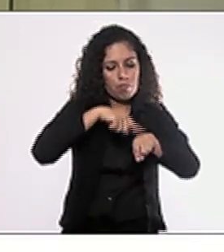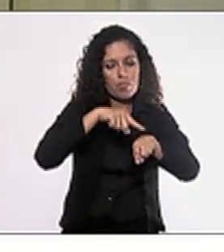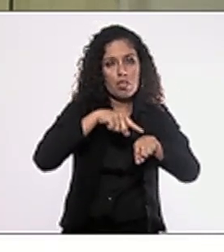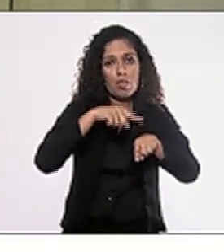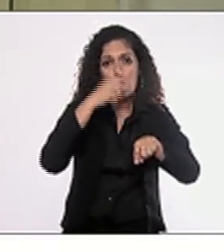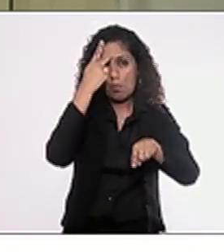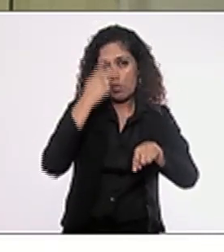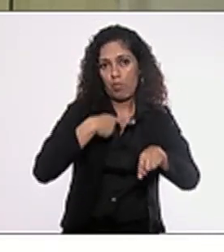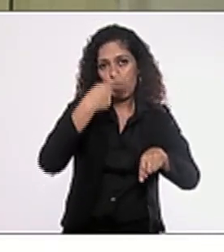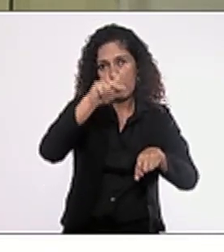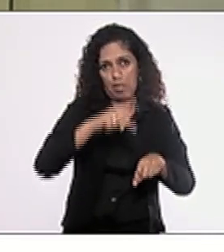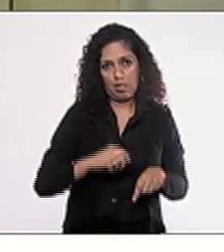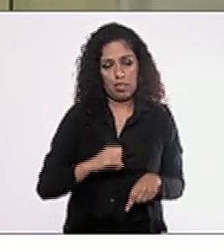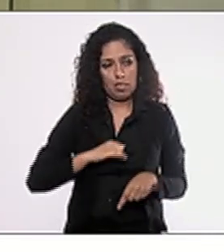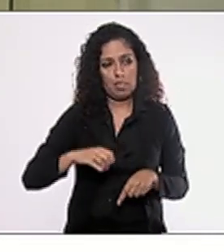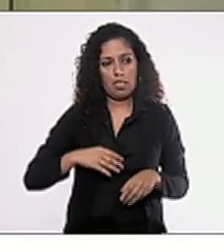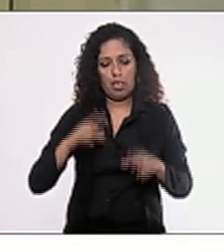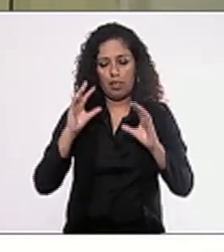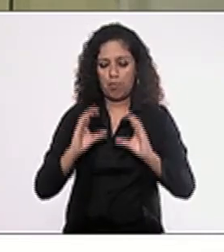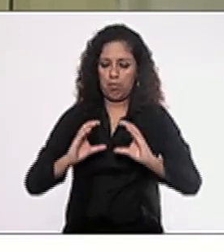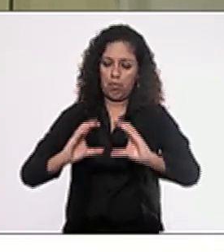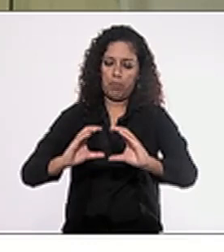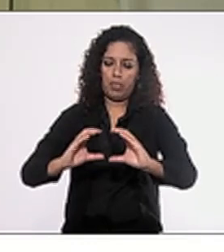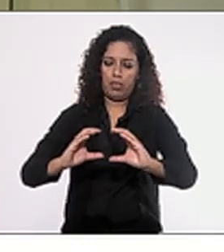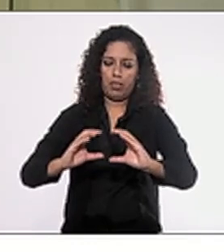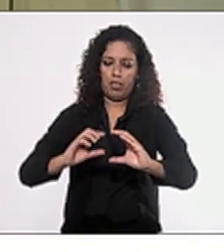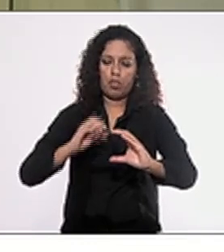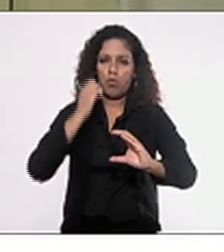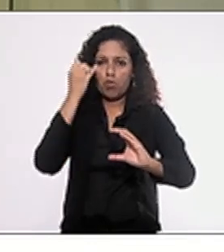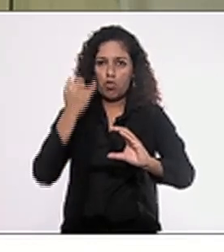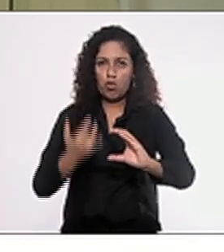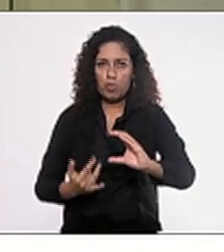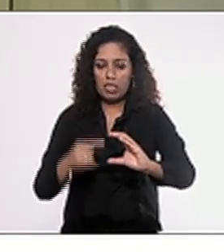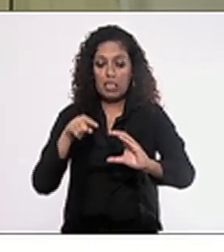coloca na entrada do apartamento um medidor, esse